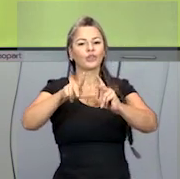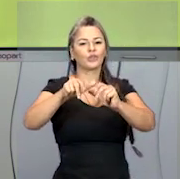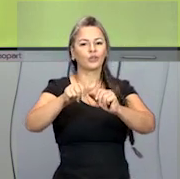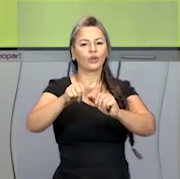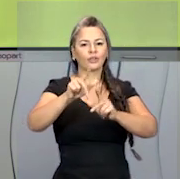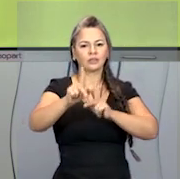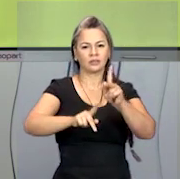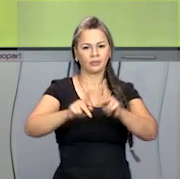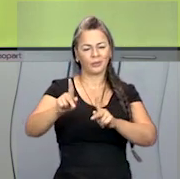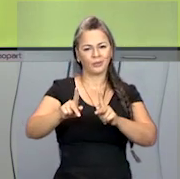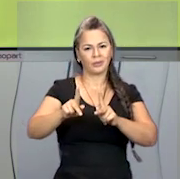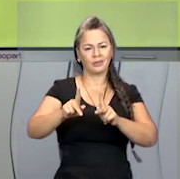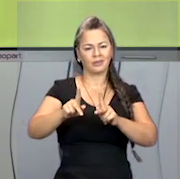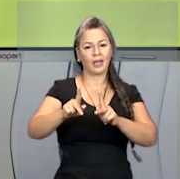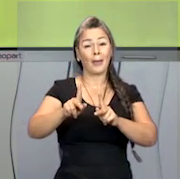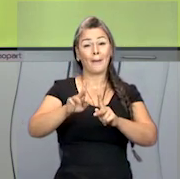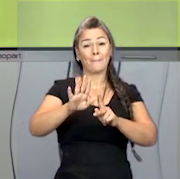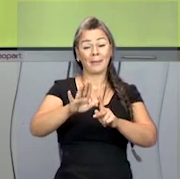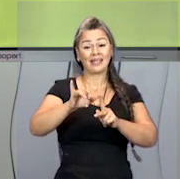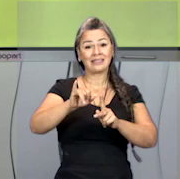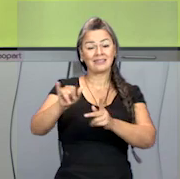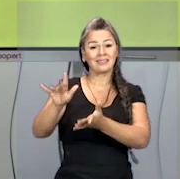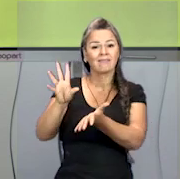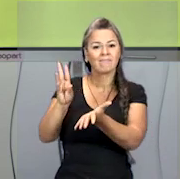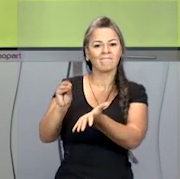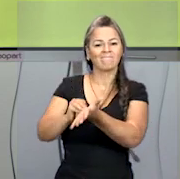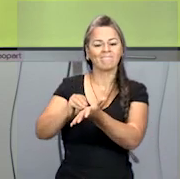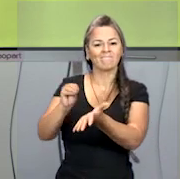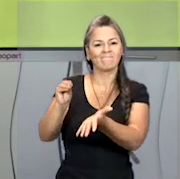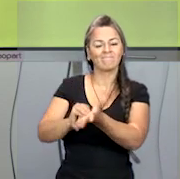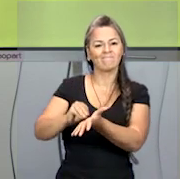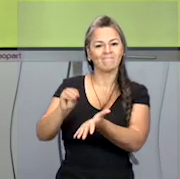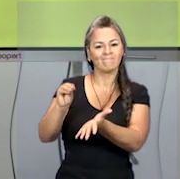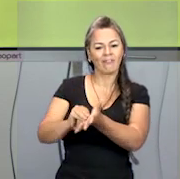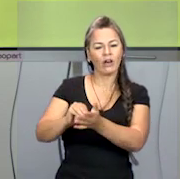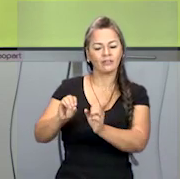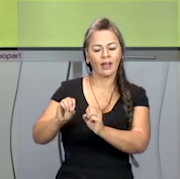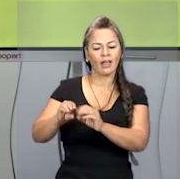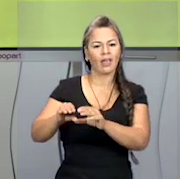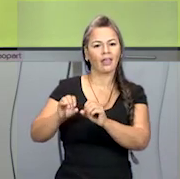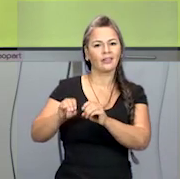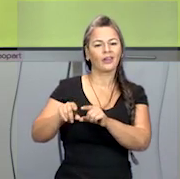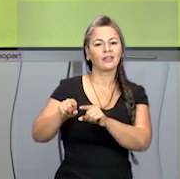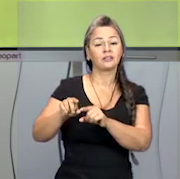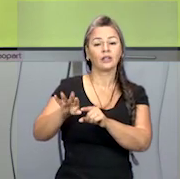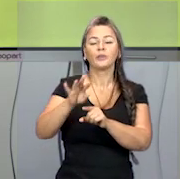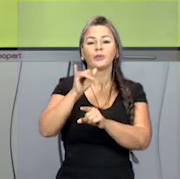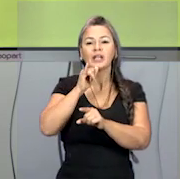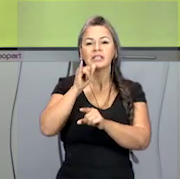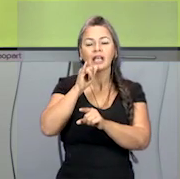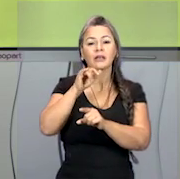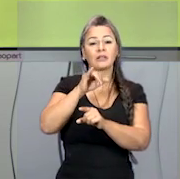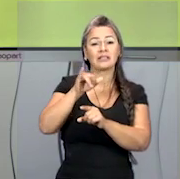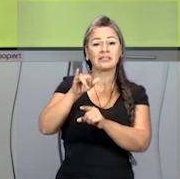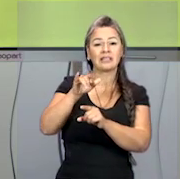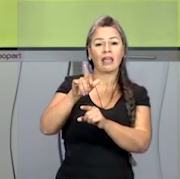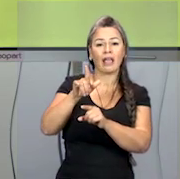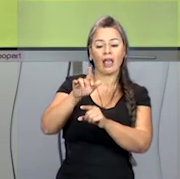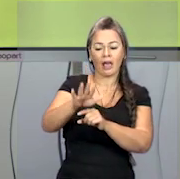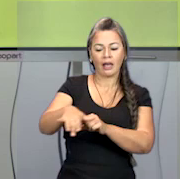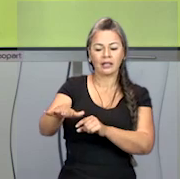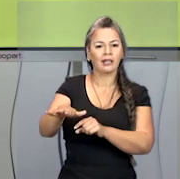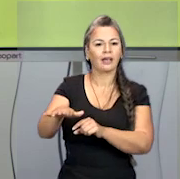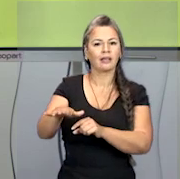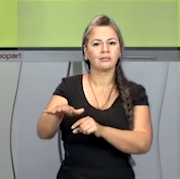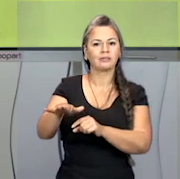da criminalidade. Porque se eu privo a criança e o adolescente no seu processo de